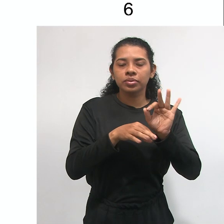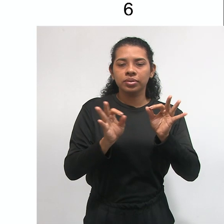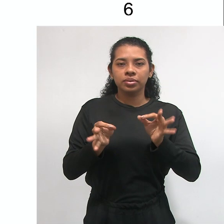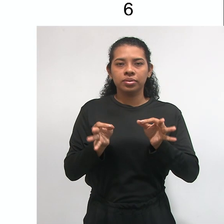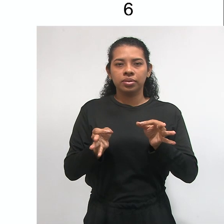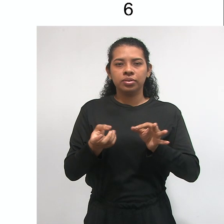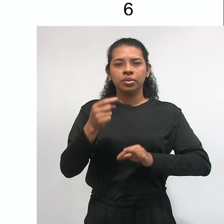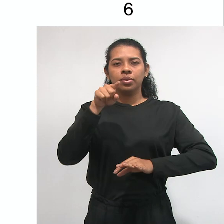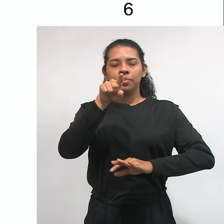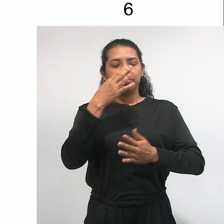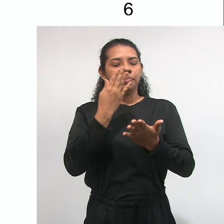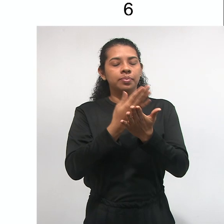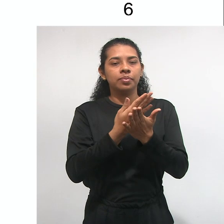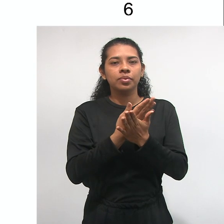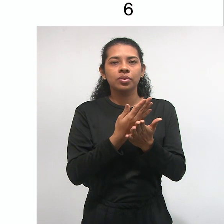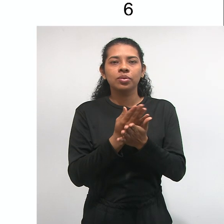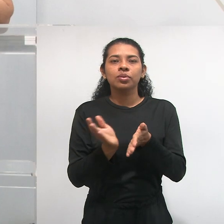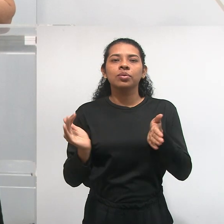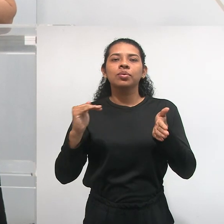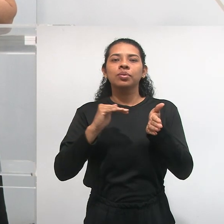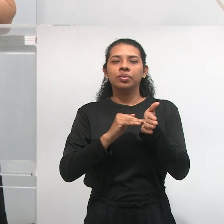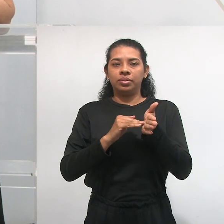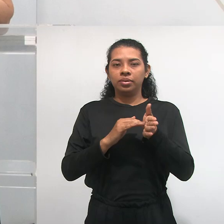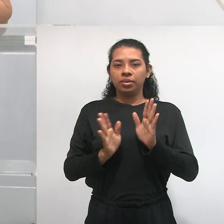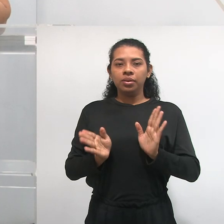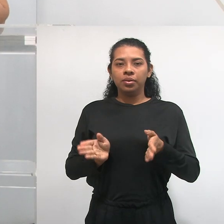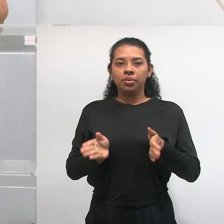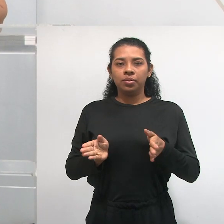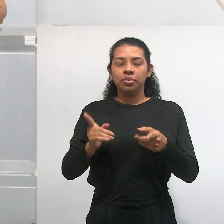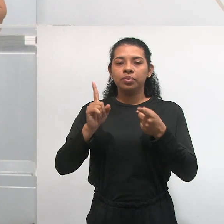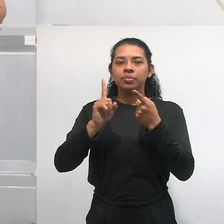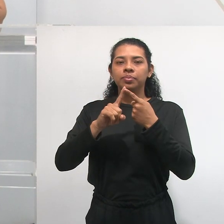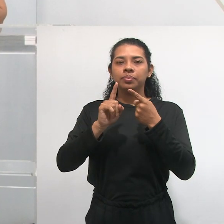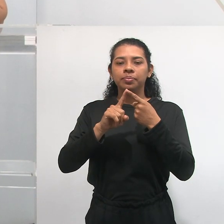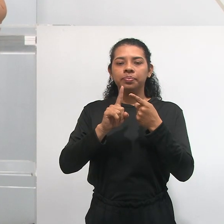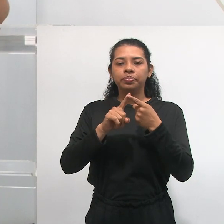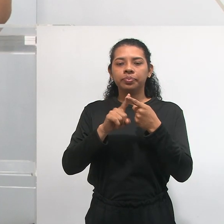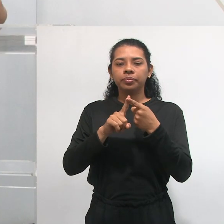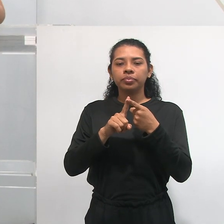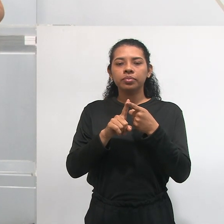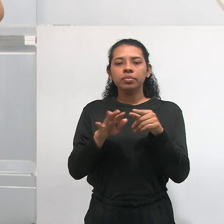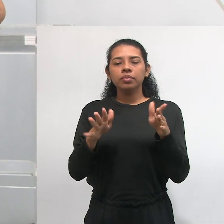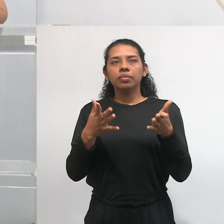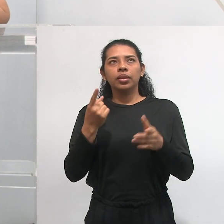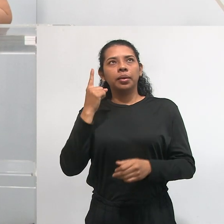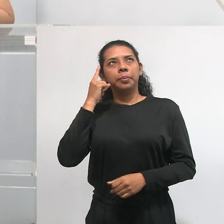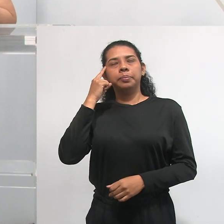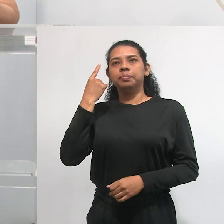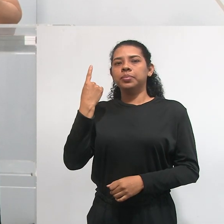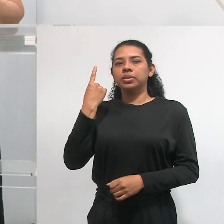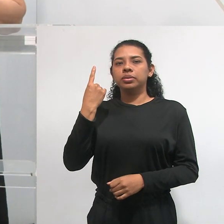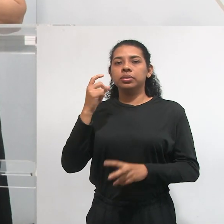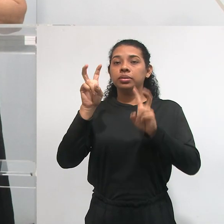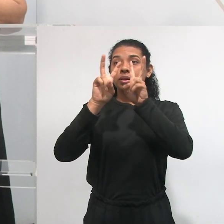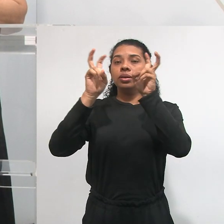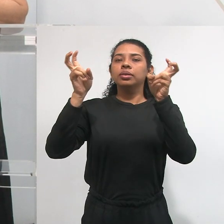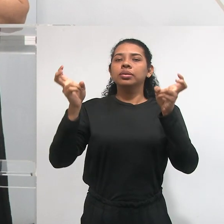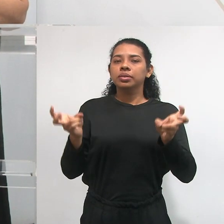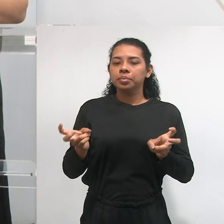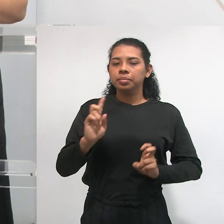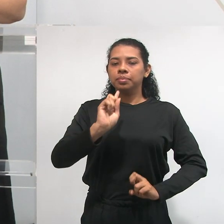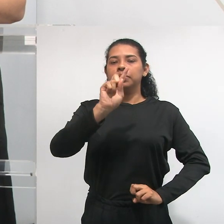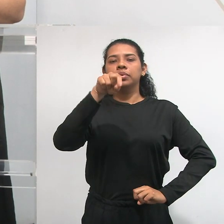você estudou até aqui, o aspecto, né, do temática,